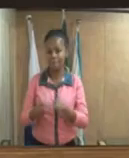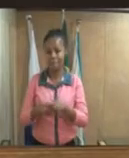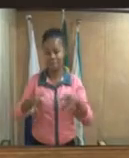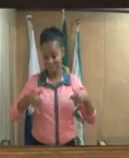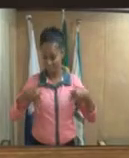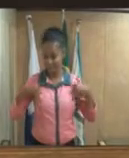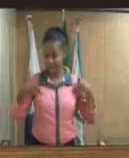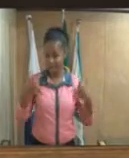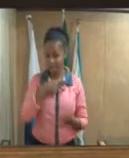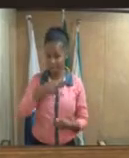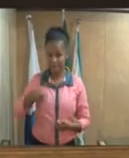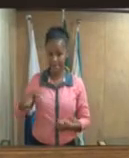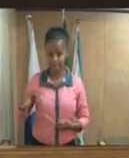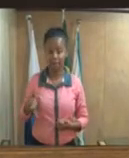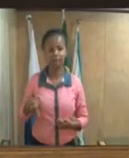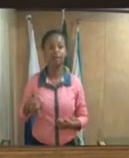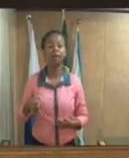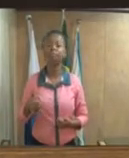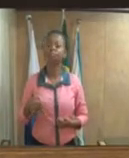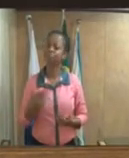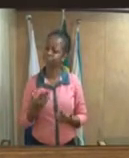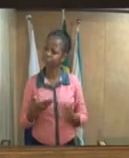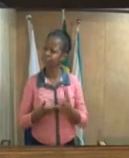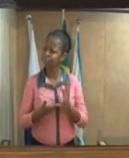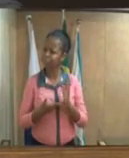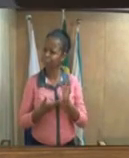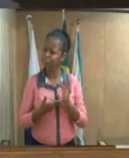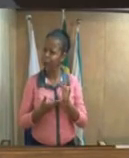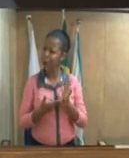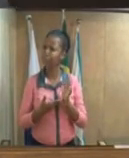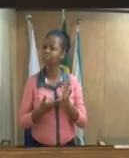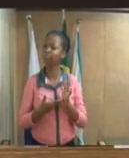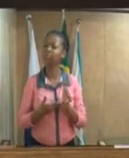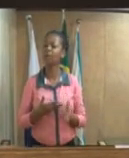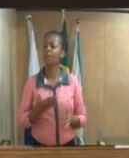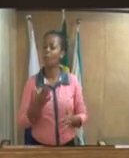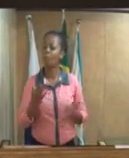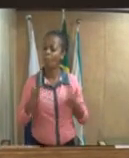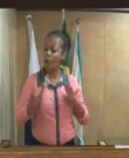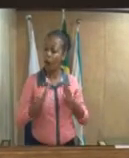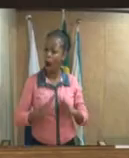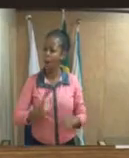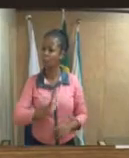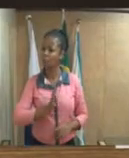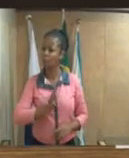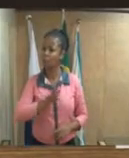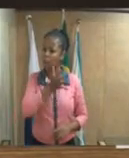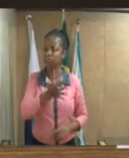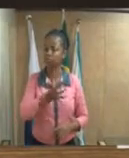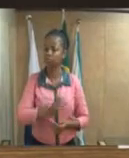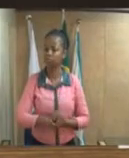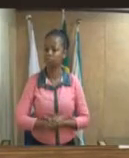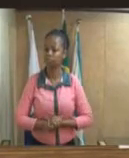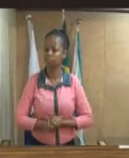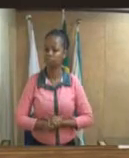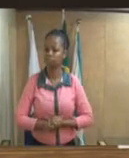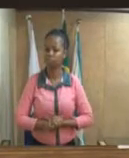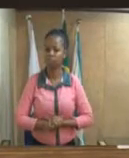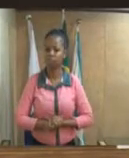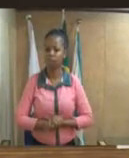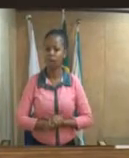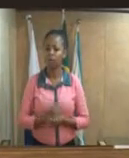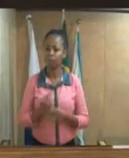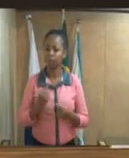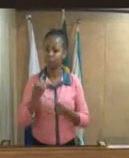presidente, que tem conduzido essa casa com muita serenidade e muita coragem. O discurso